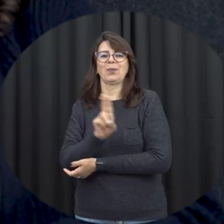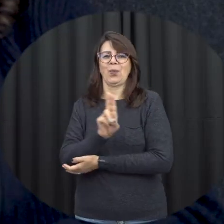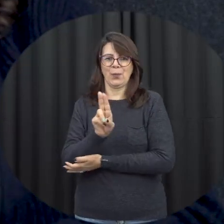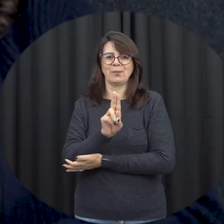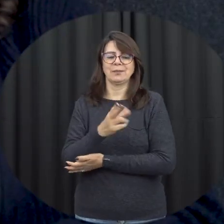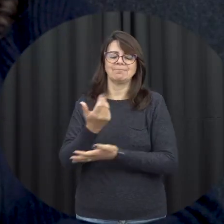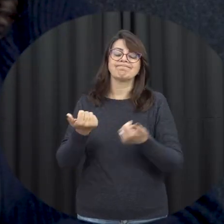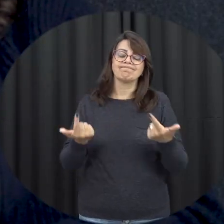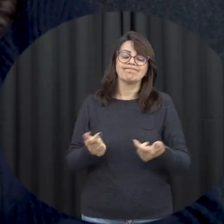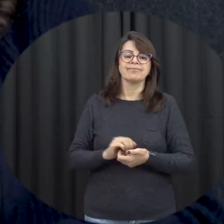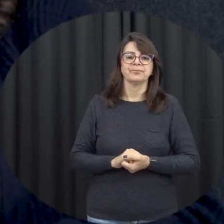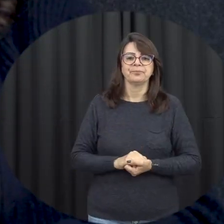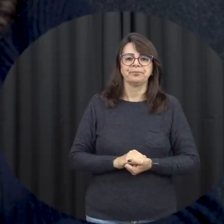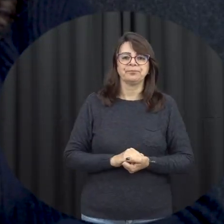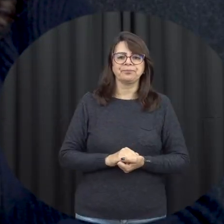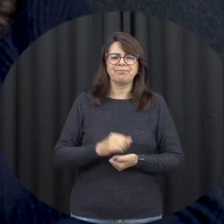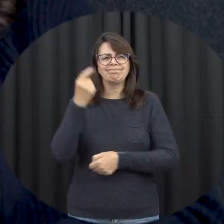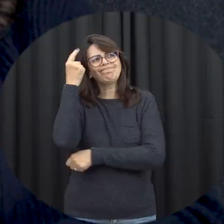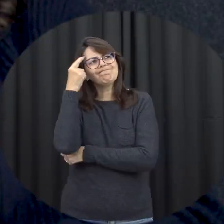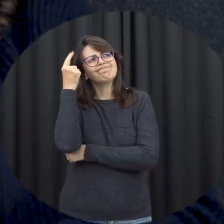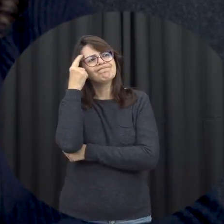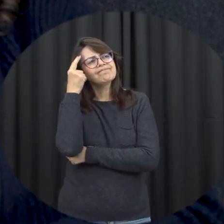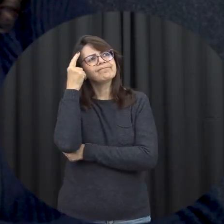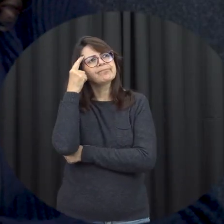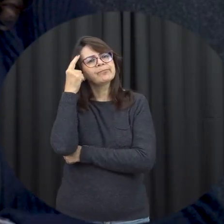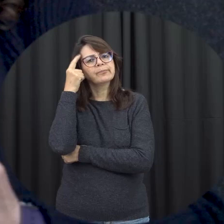Agora fugiu da minha cabeça, mas